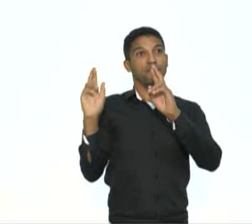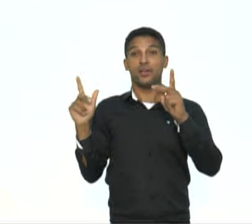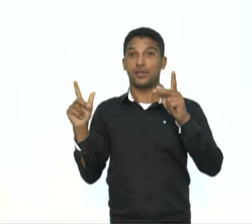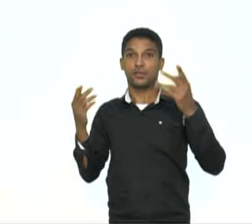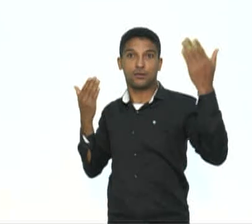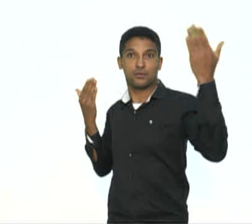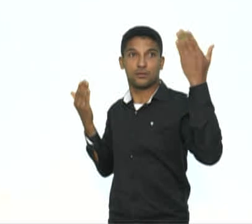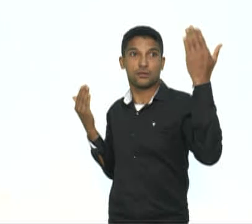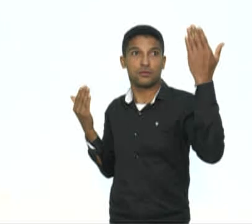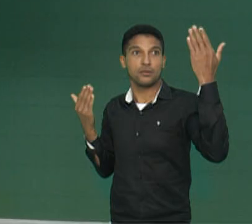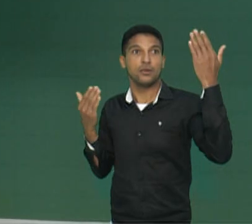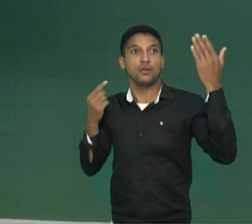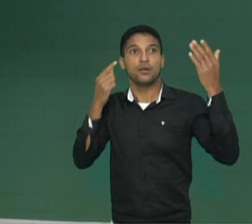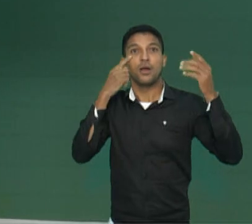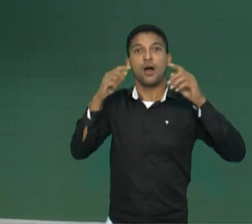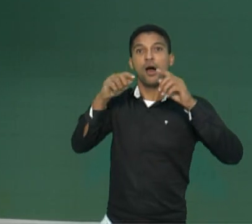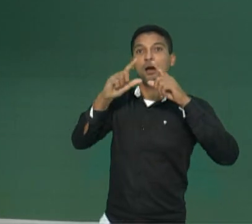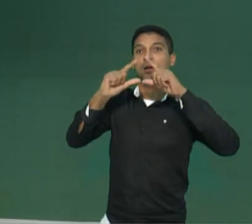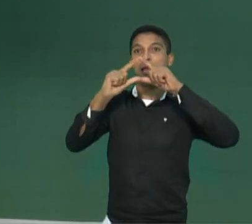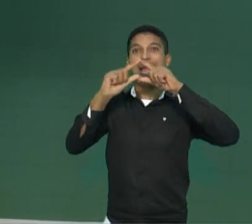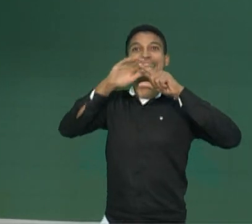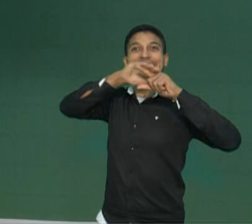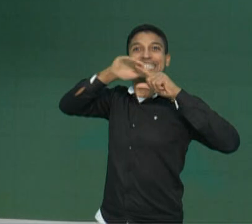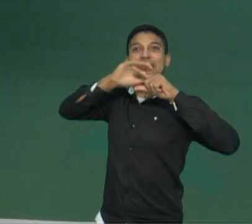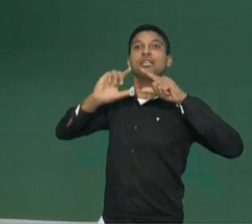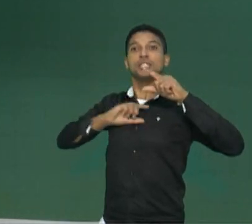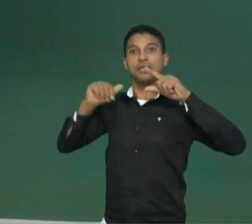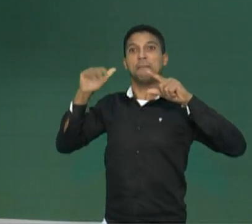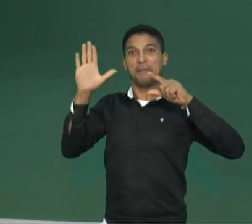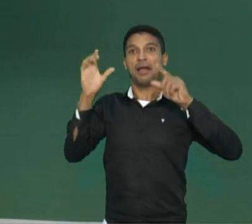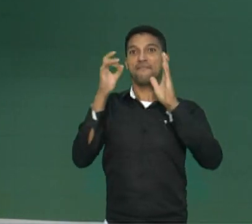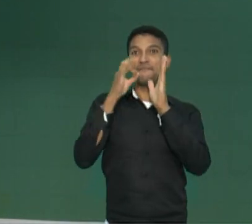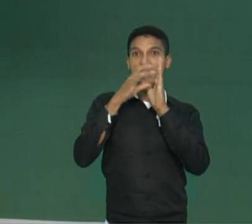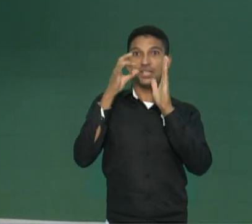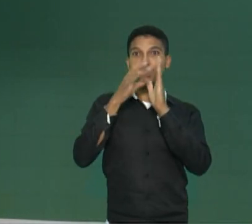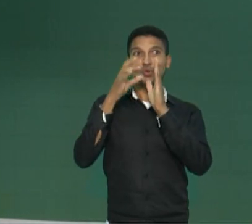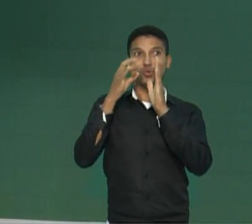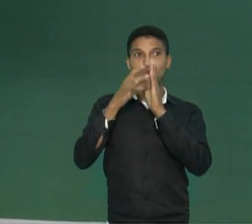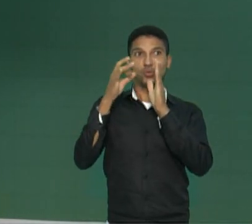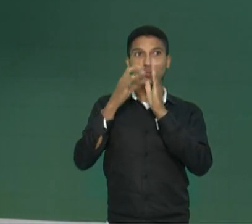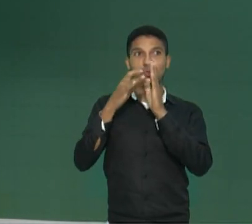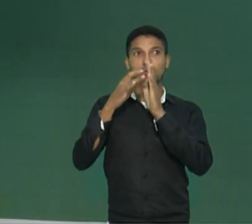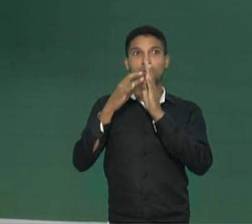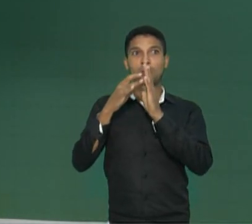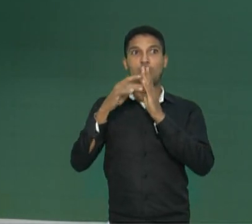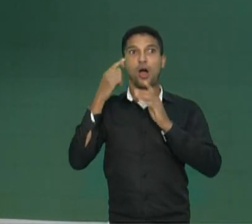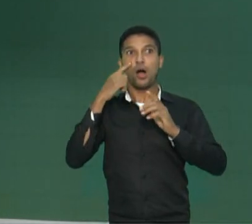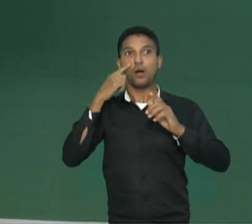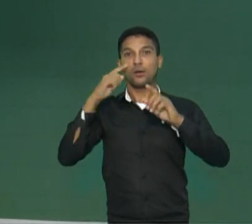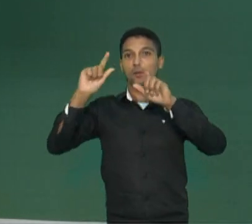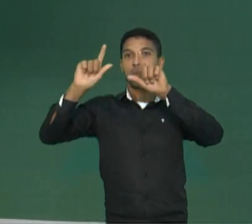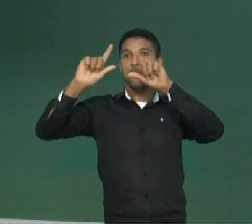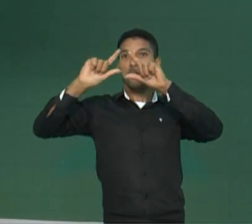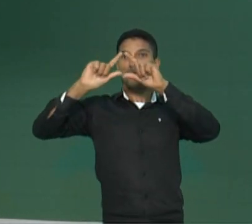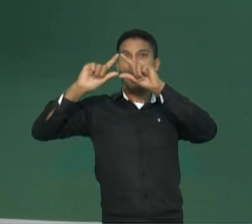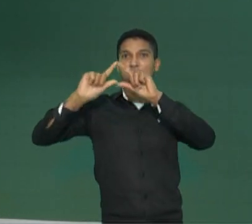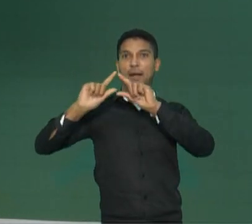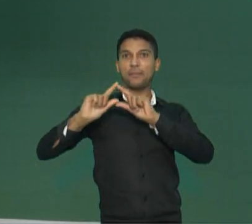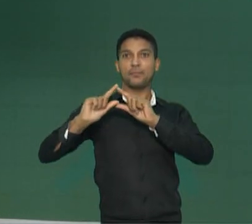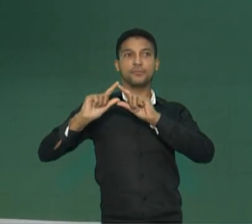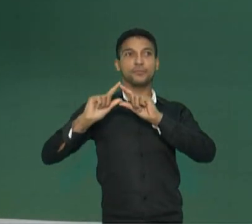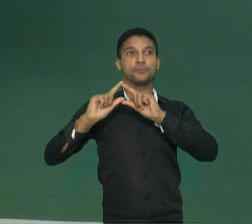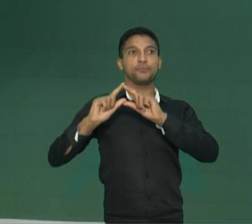esse espaço aqui que tinha mais vidros, né, para trabalhar. Então a luminosidade vem maior. A gente vai explicar o porquê que está vindo